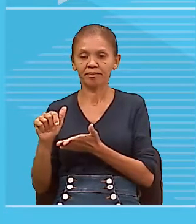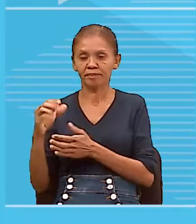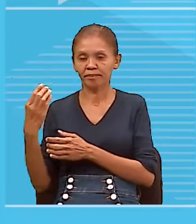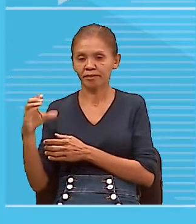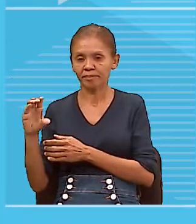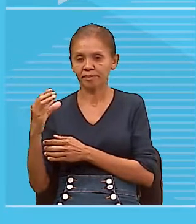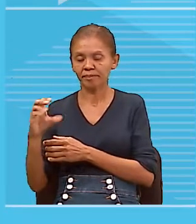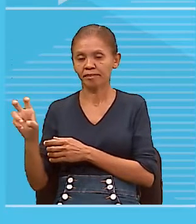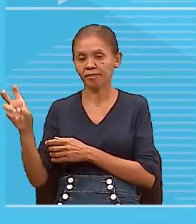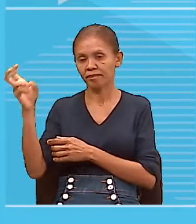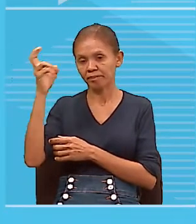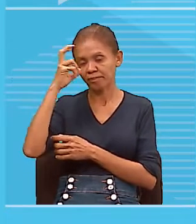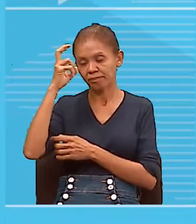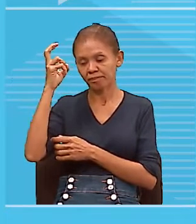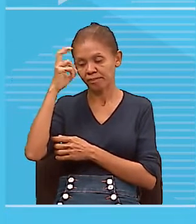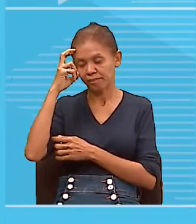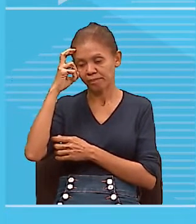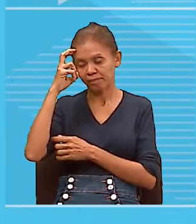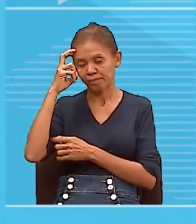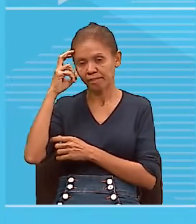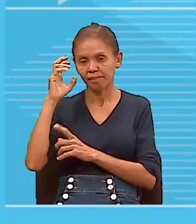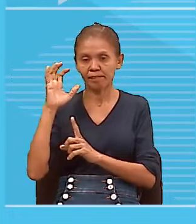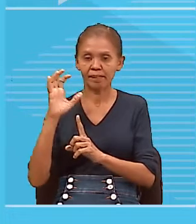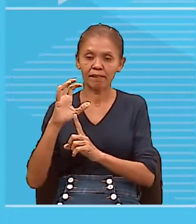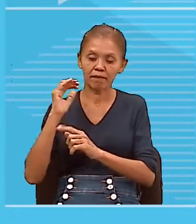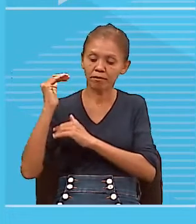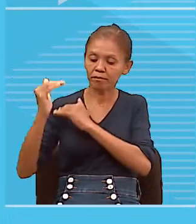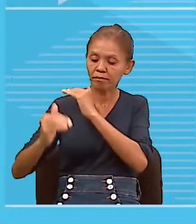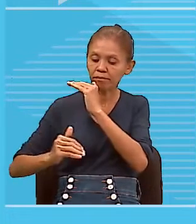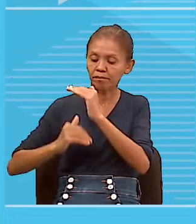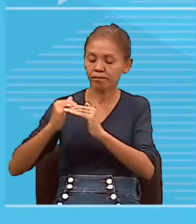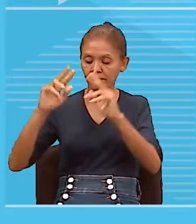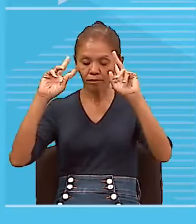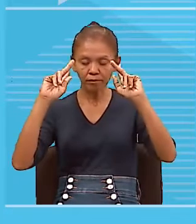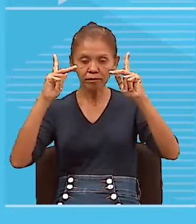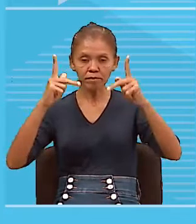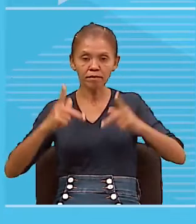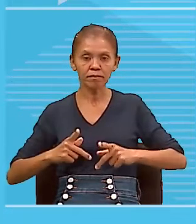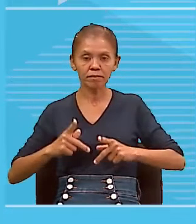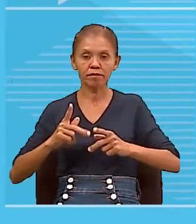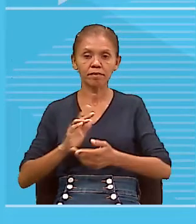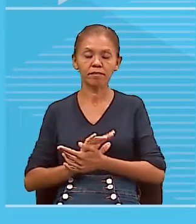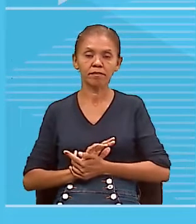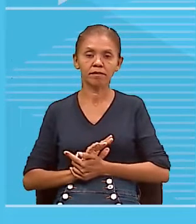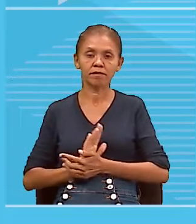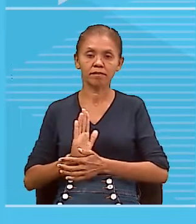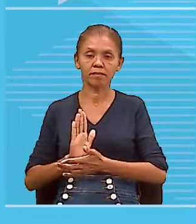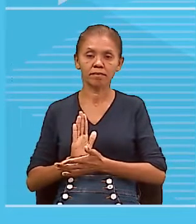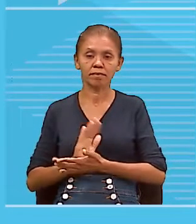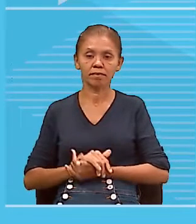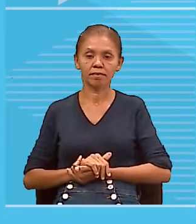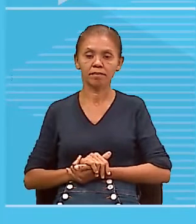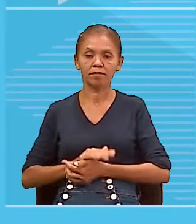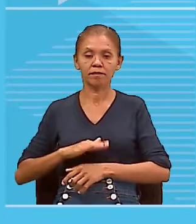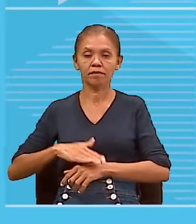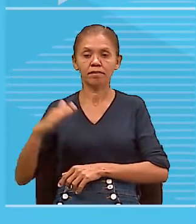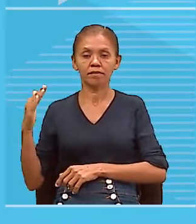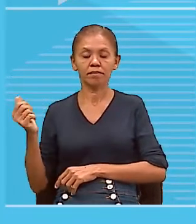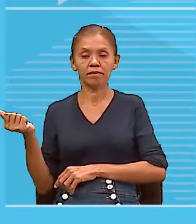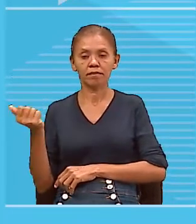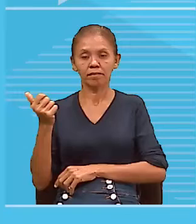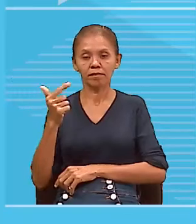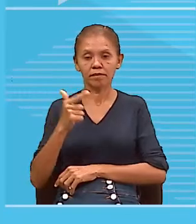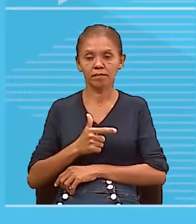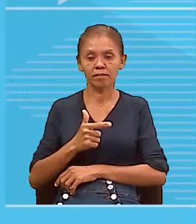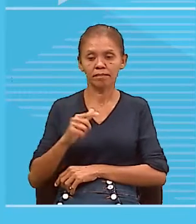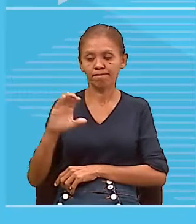influencia a evolução humana até mais do que as questões biológicas agora